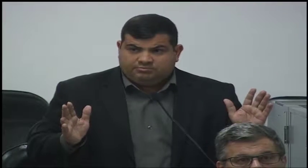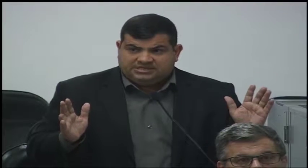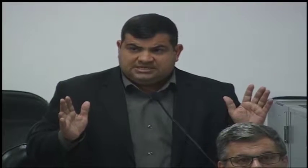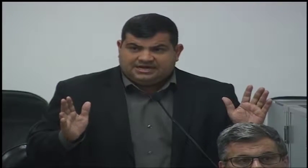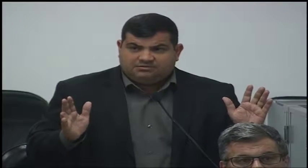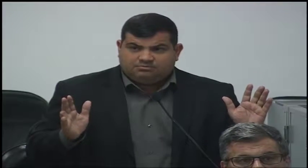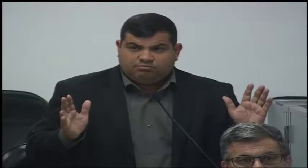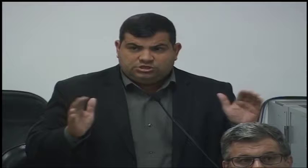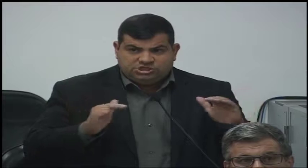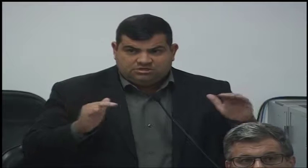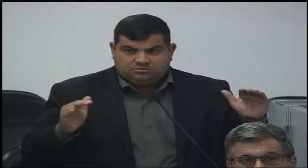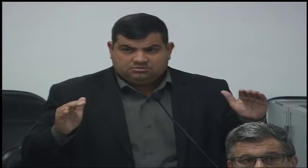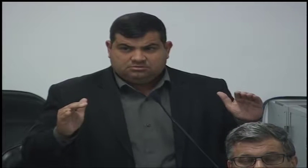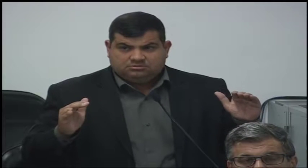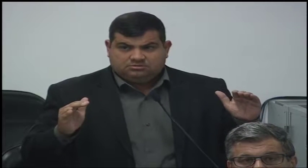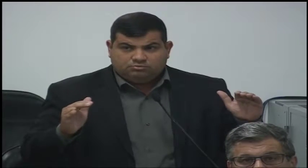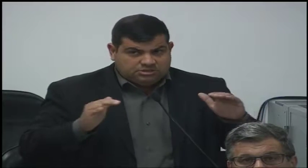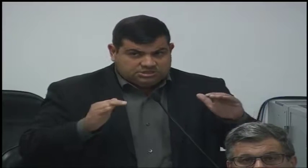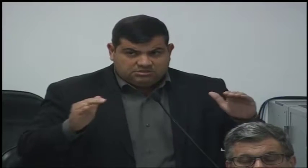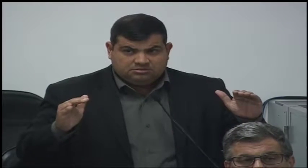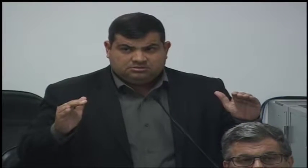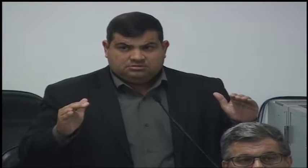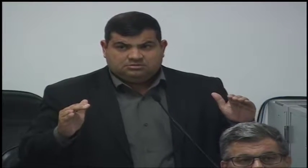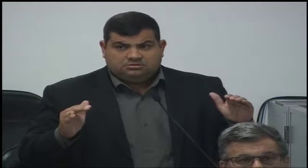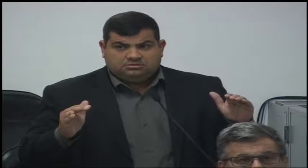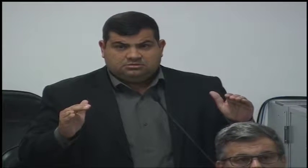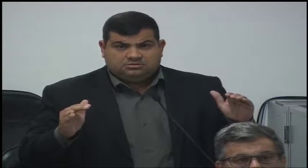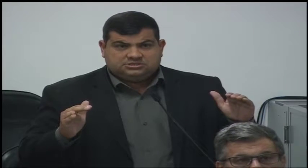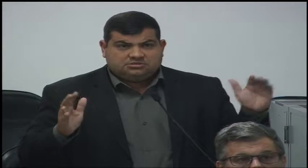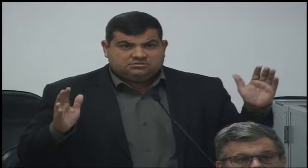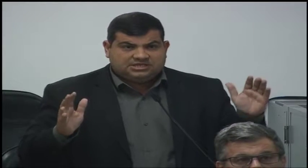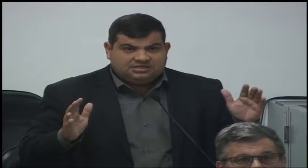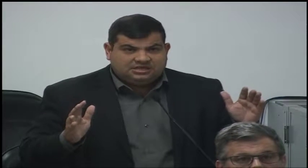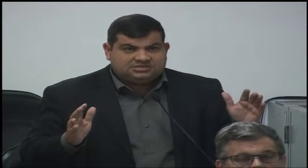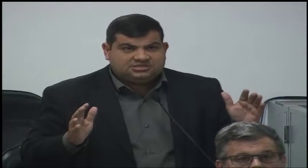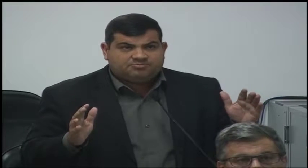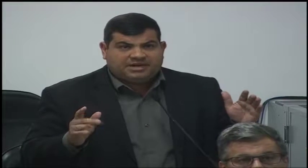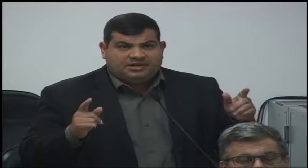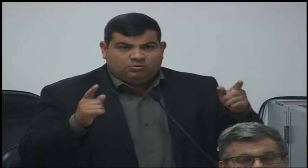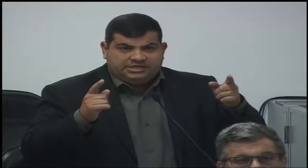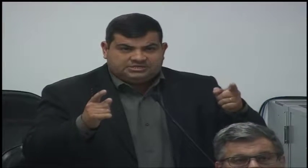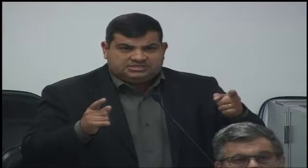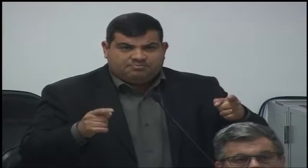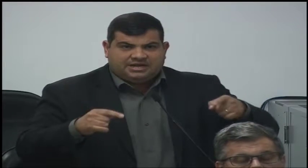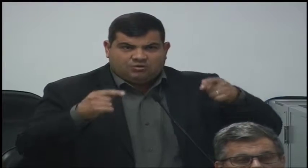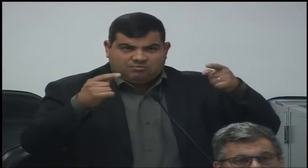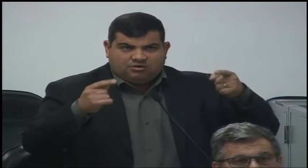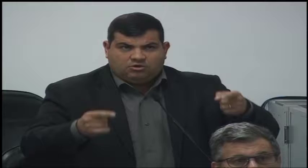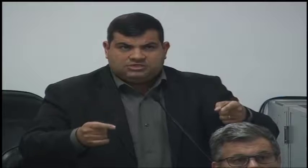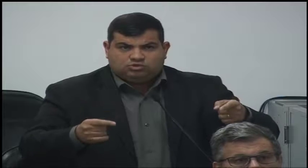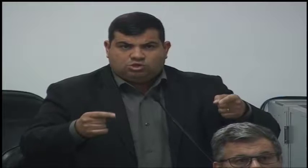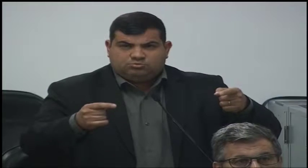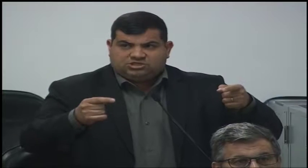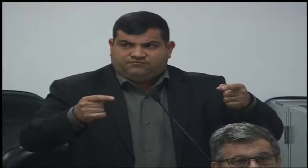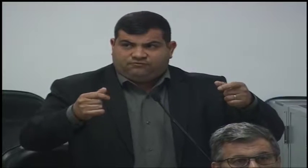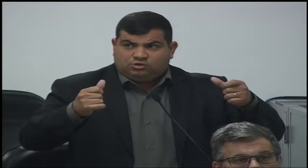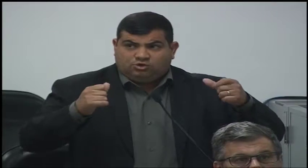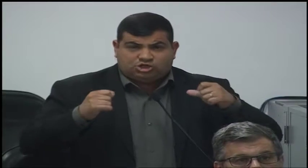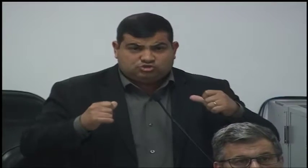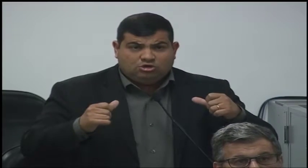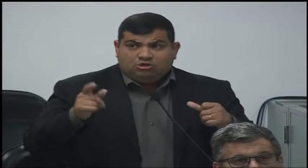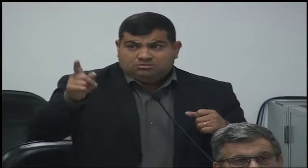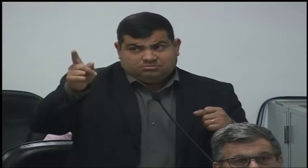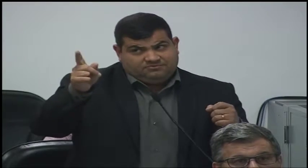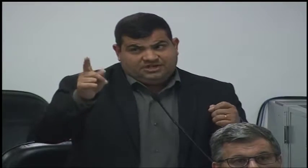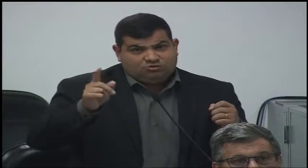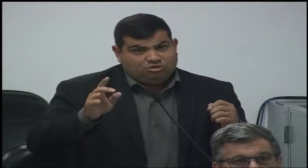do empresário bonitinho. Bonitinho. Sendo que não seria interessante a gente pagar o leasing, pagar alguma coisa de um ônibus que for